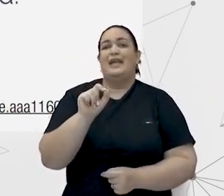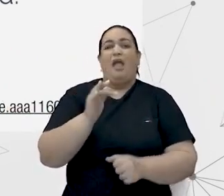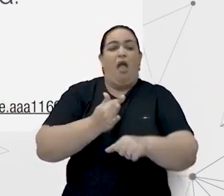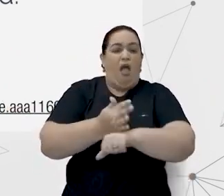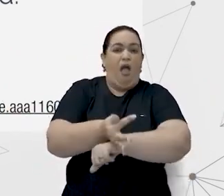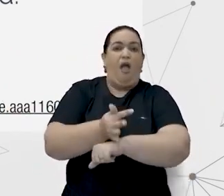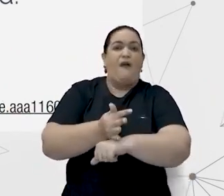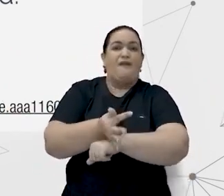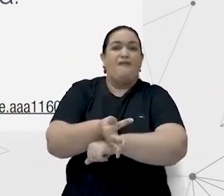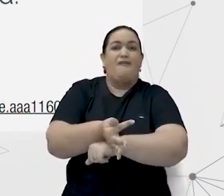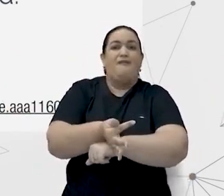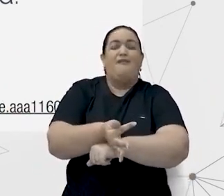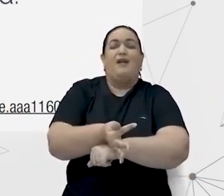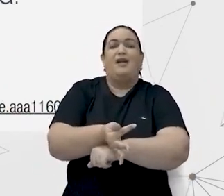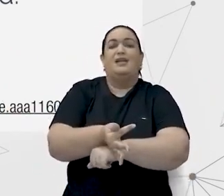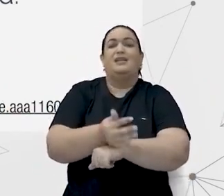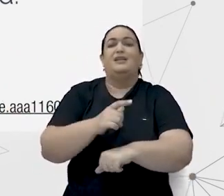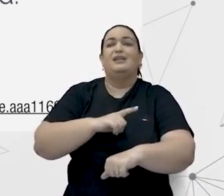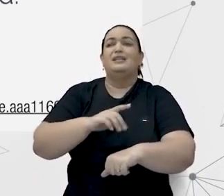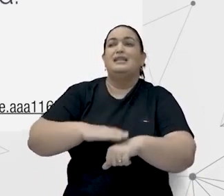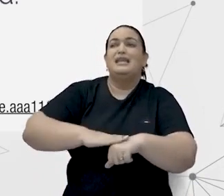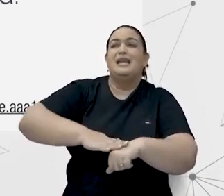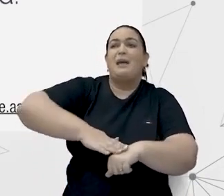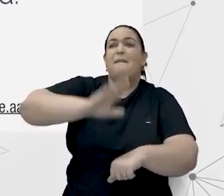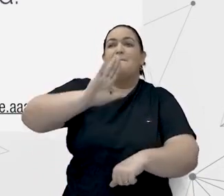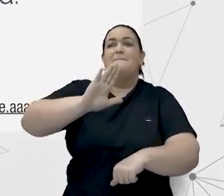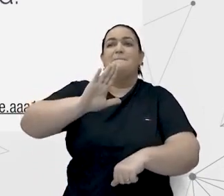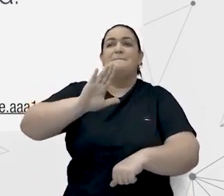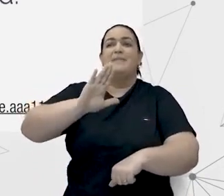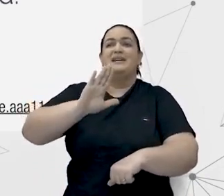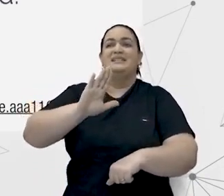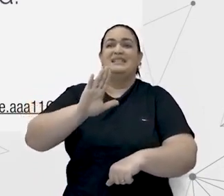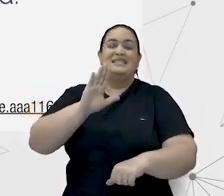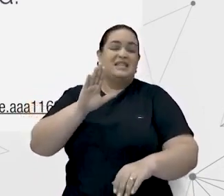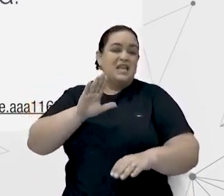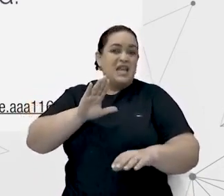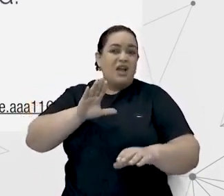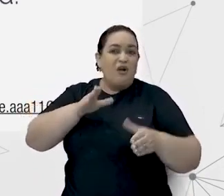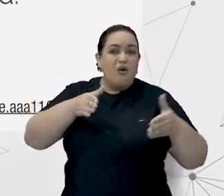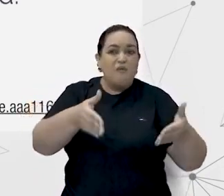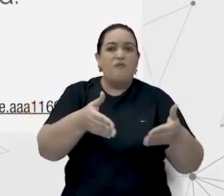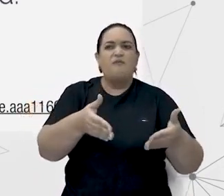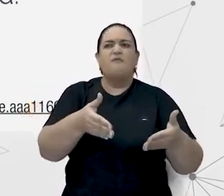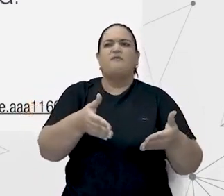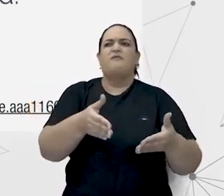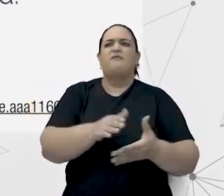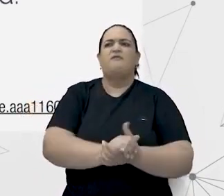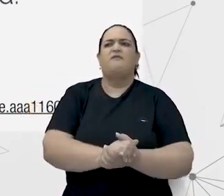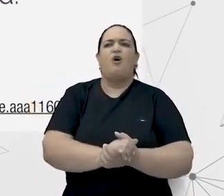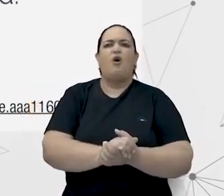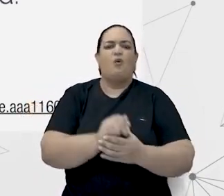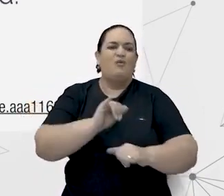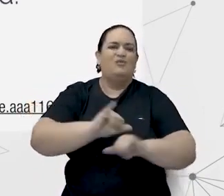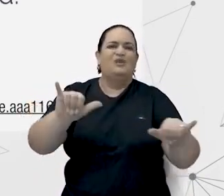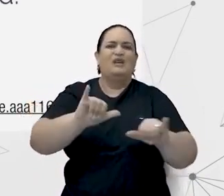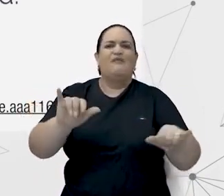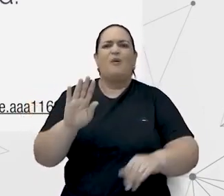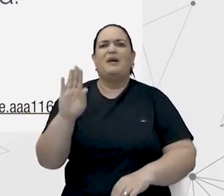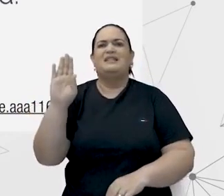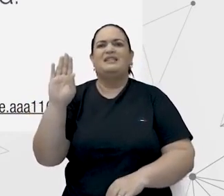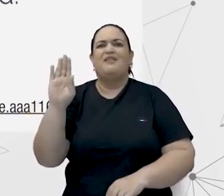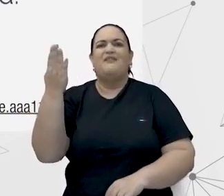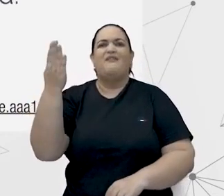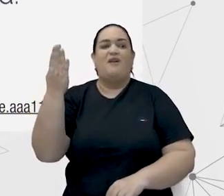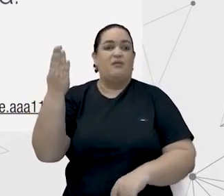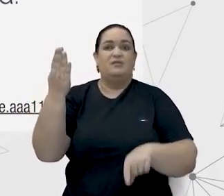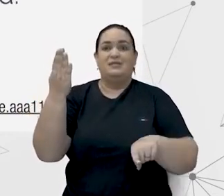mais engajamento do que as real news no próprio Facebook. Ou seja, informação falsa se